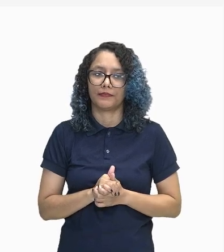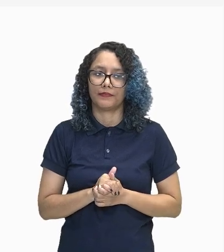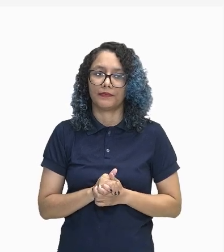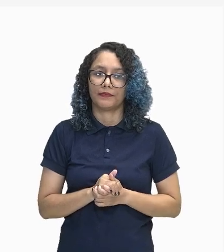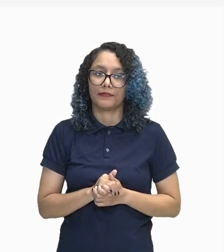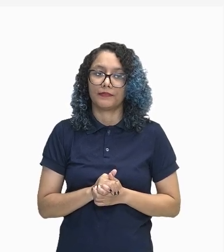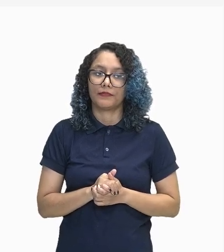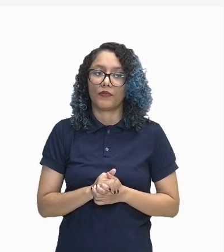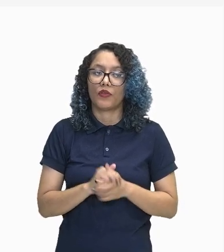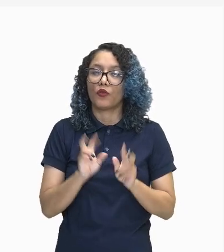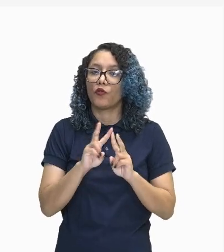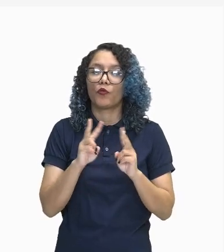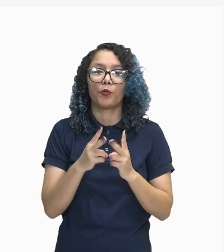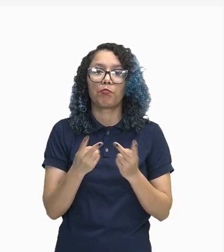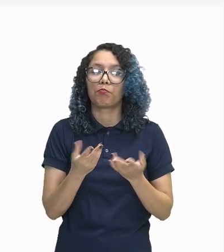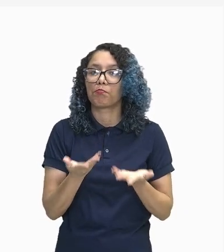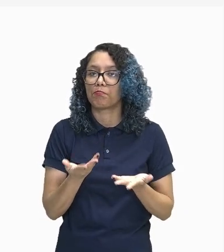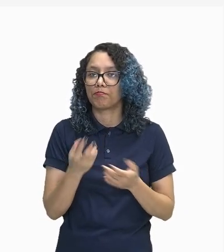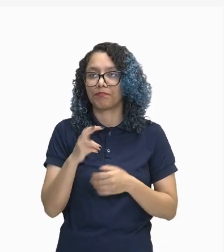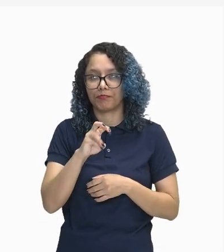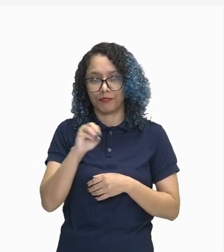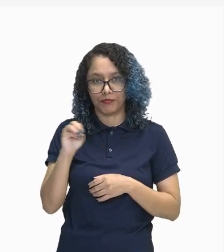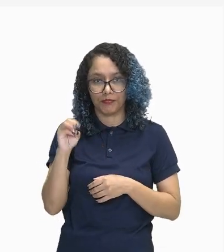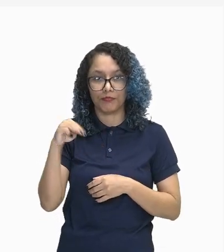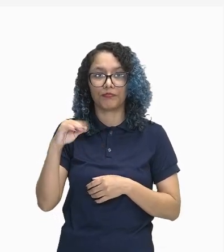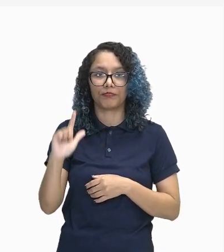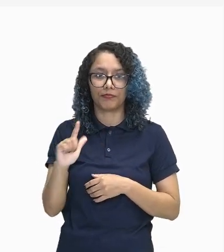E qual é o volume? 500 ml.